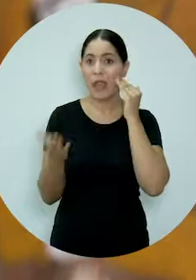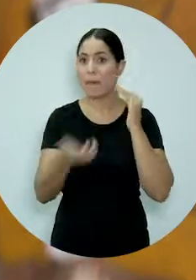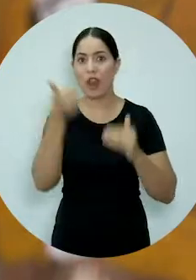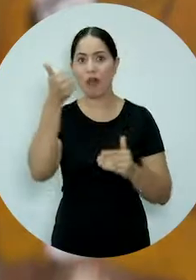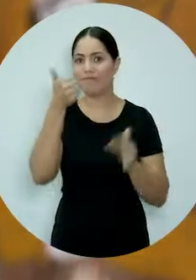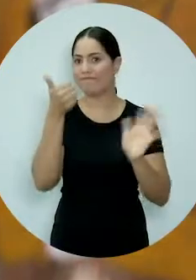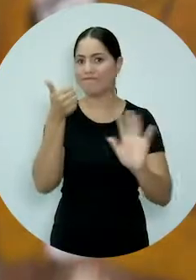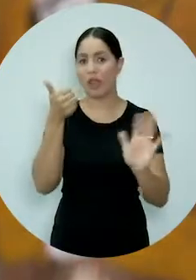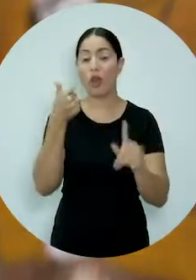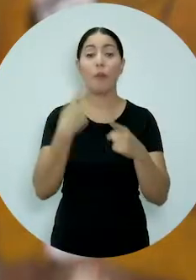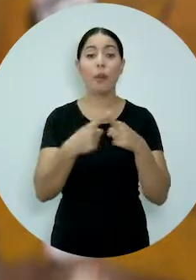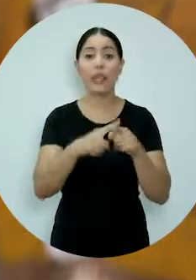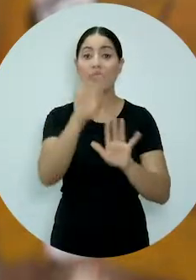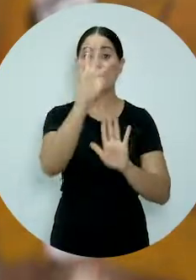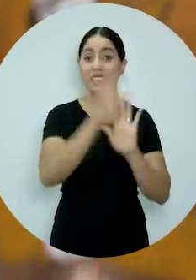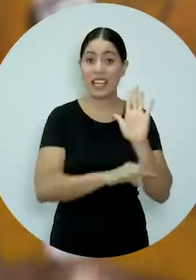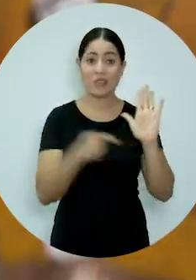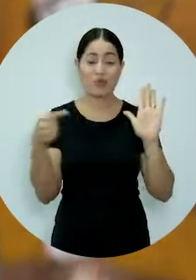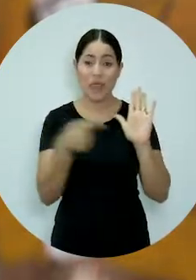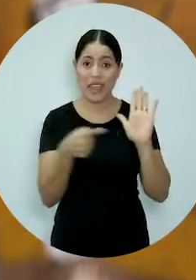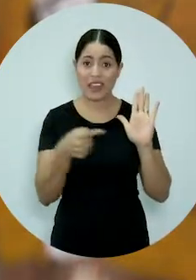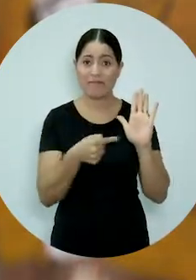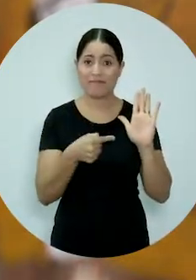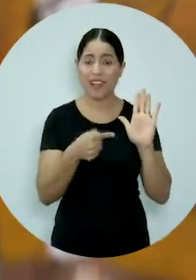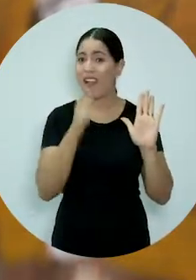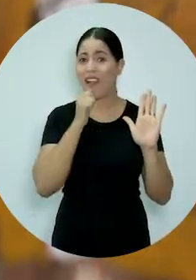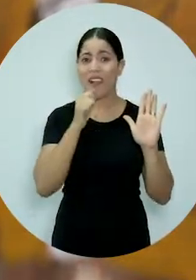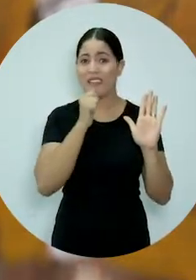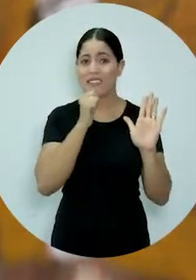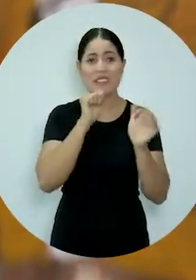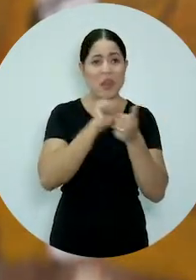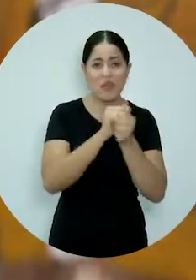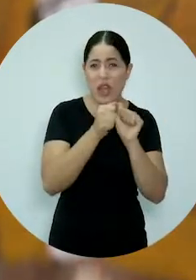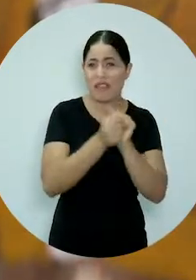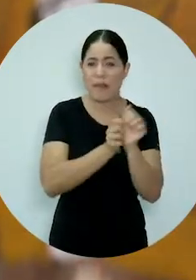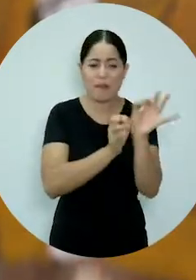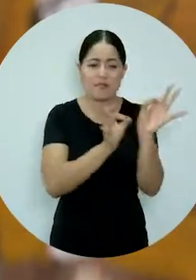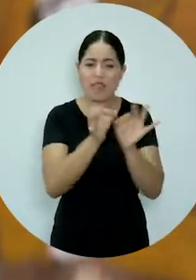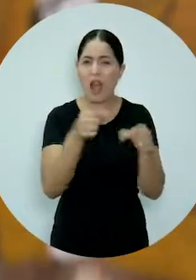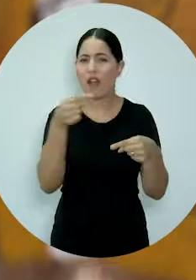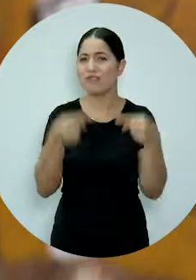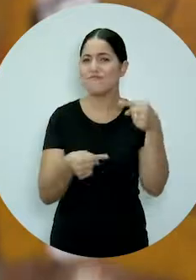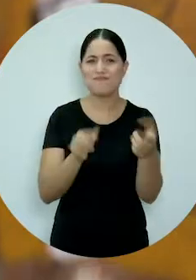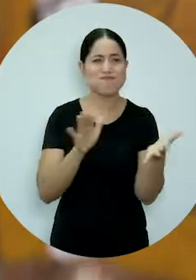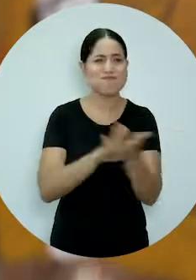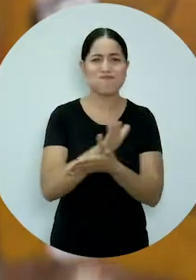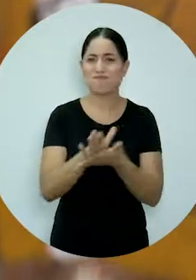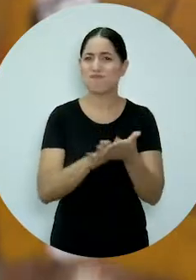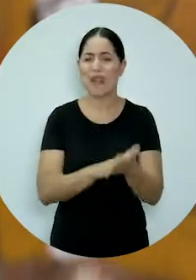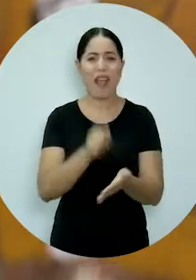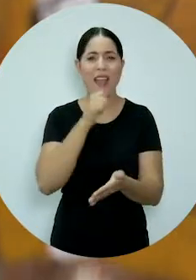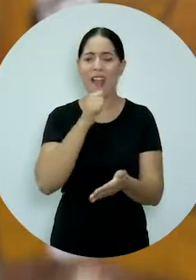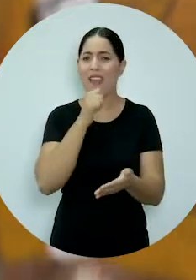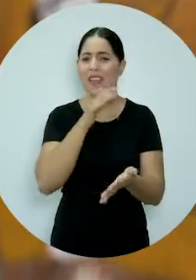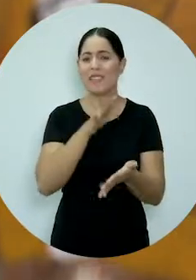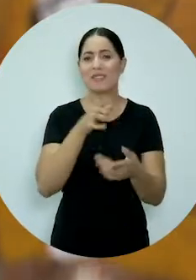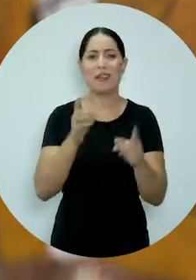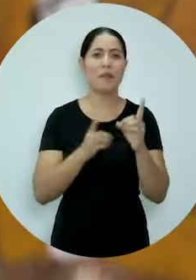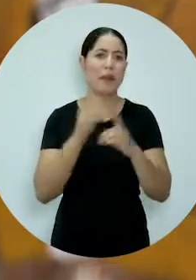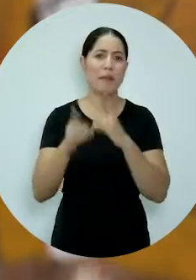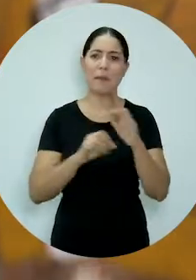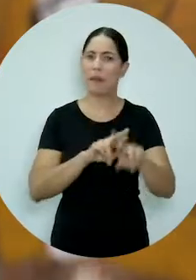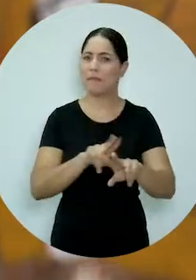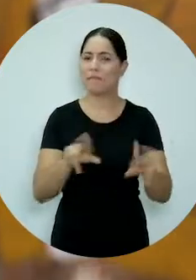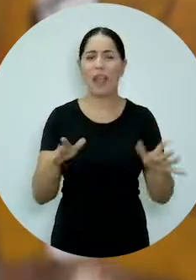melhor forma. Por quê? Porque o texto não foi trabalhado, não foi discutido, não foi